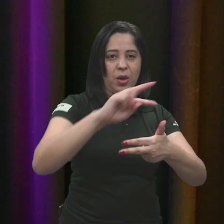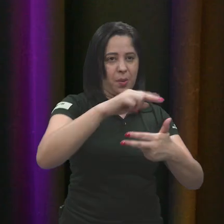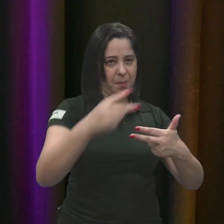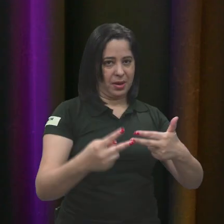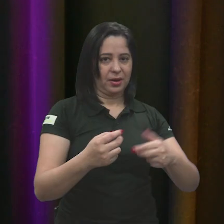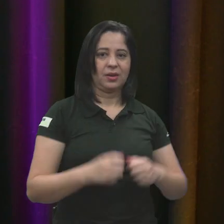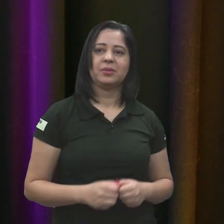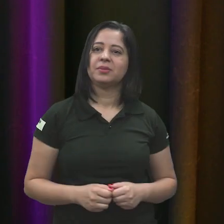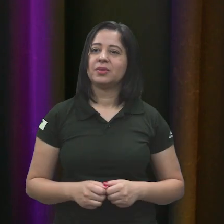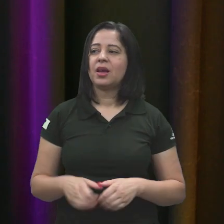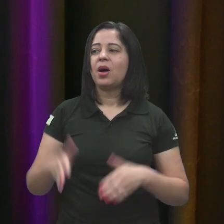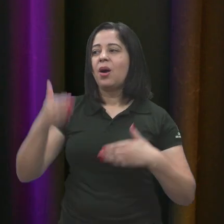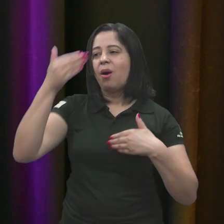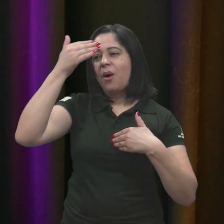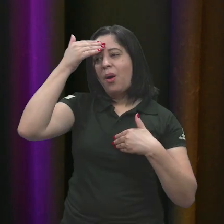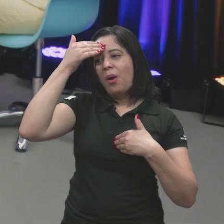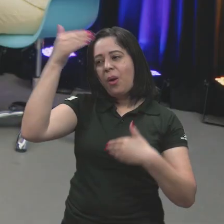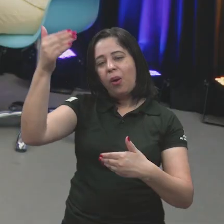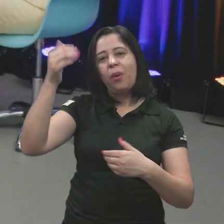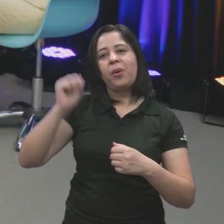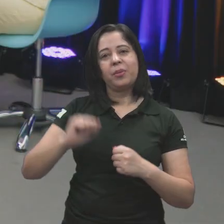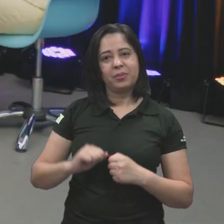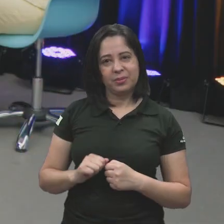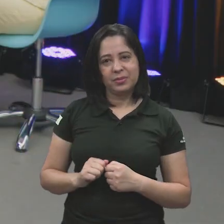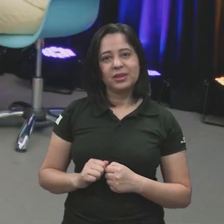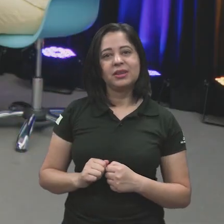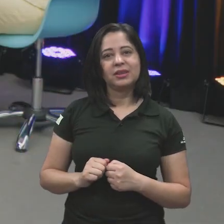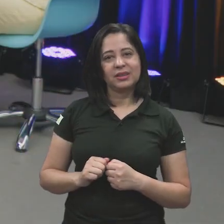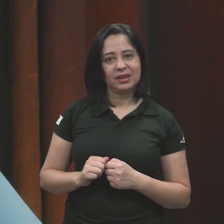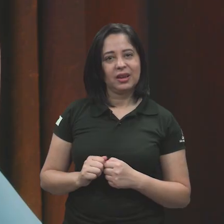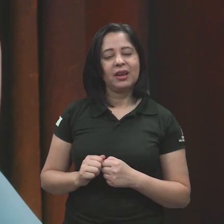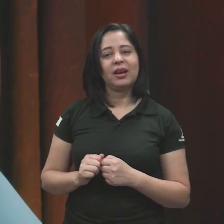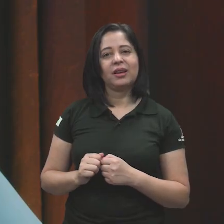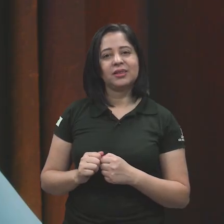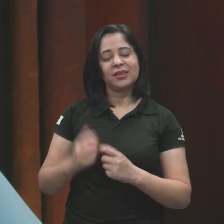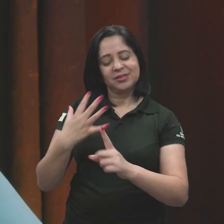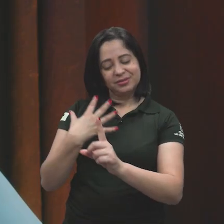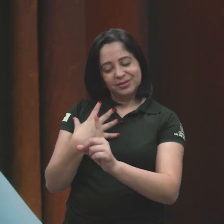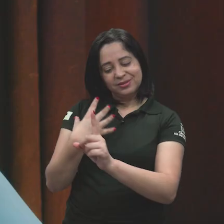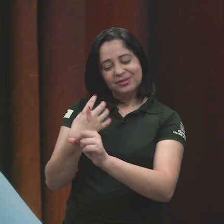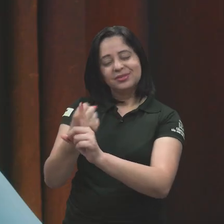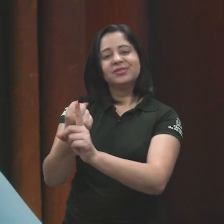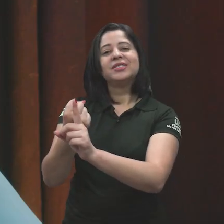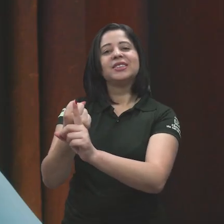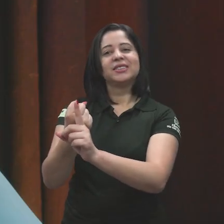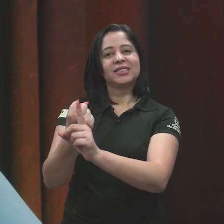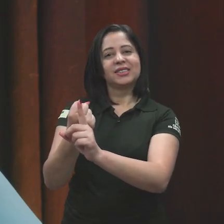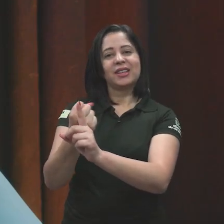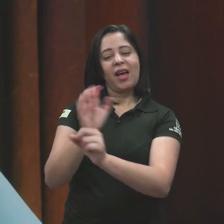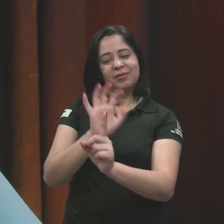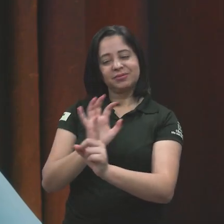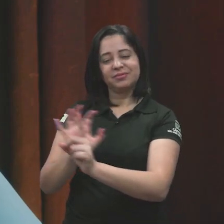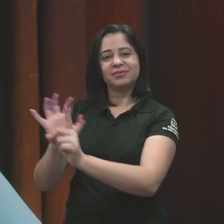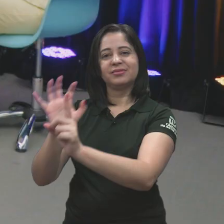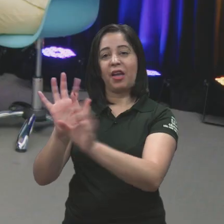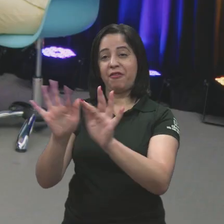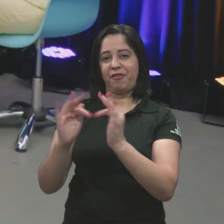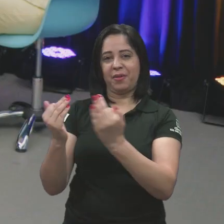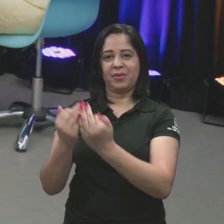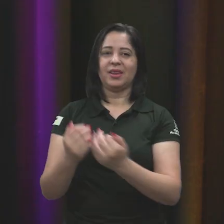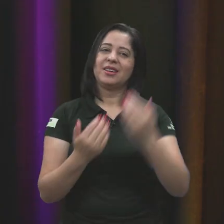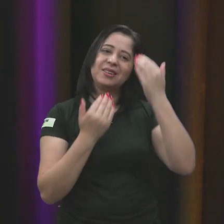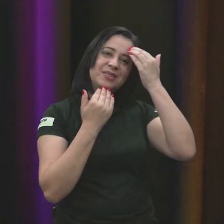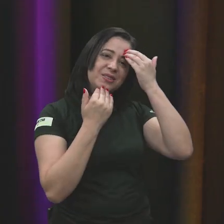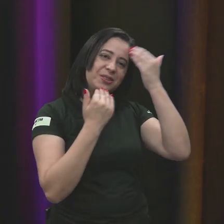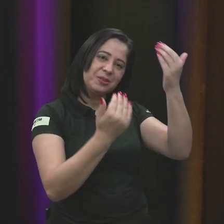Muito obrigada por você compartilhar o seu conhecimento aqui com a gente e também por nos inspirar e inspirar muitas outras famílias.